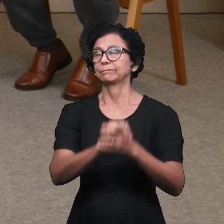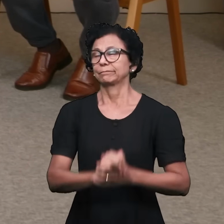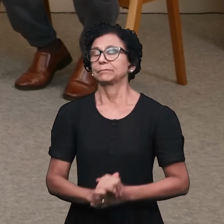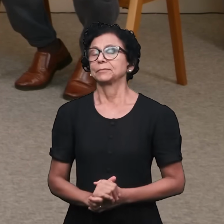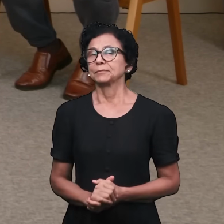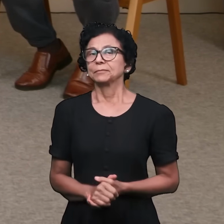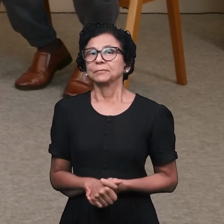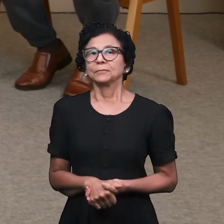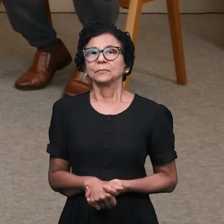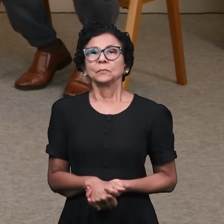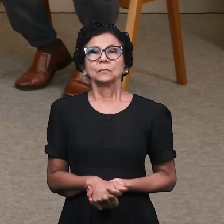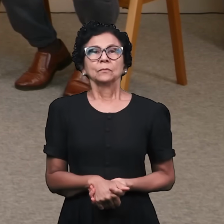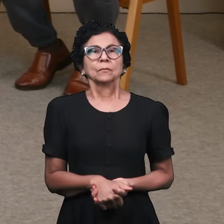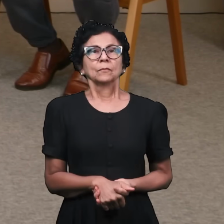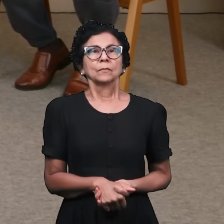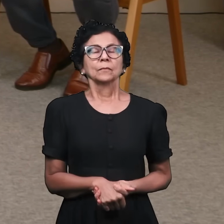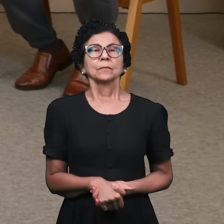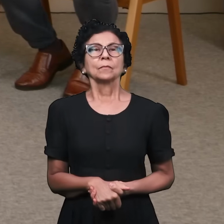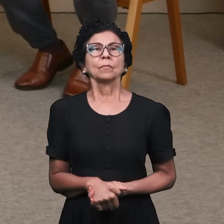Amém.